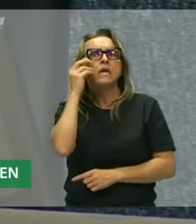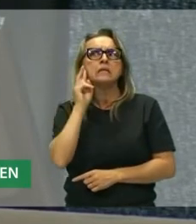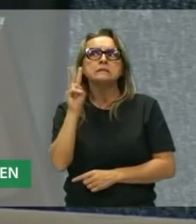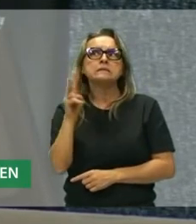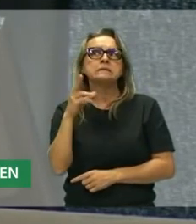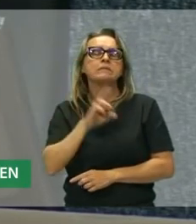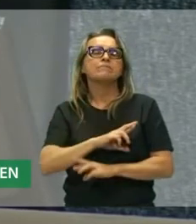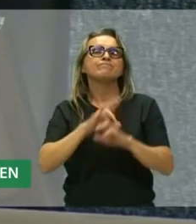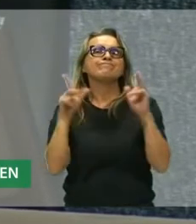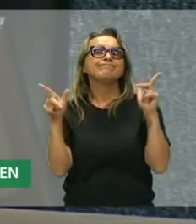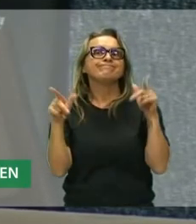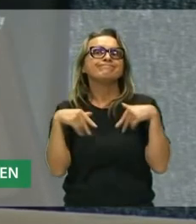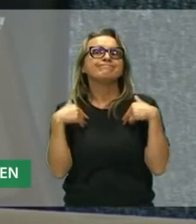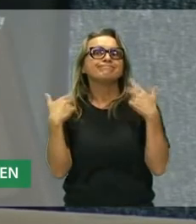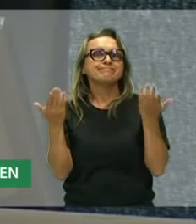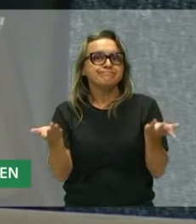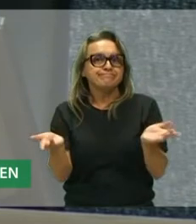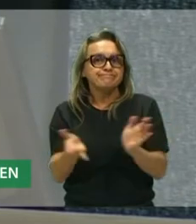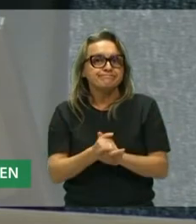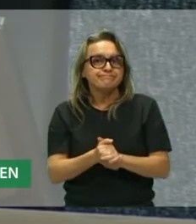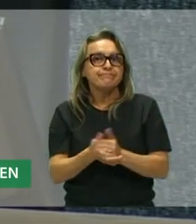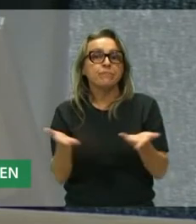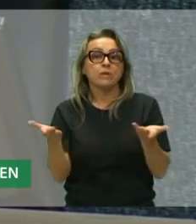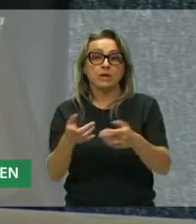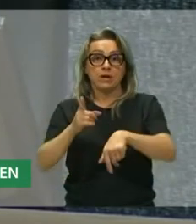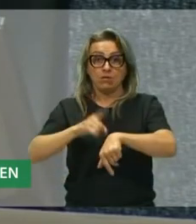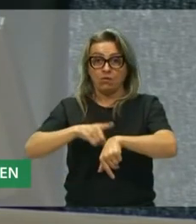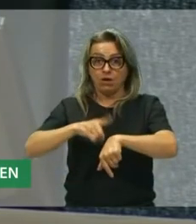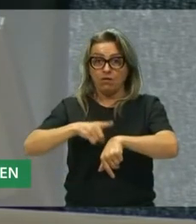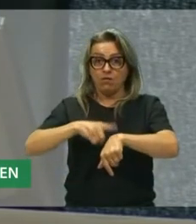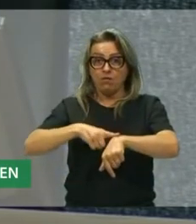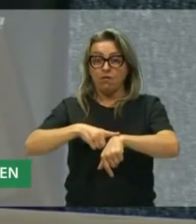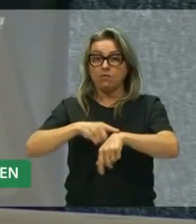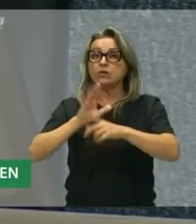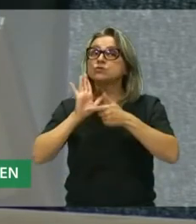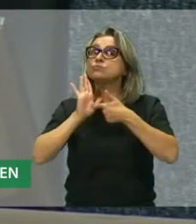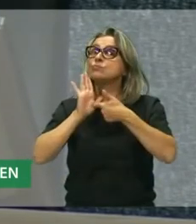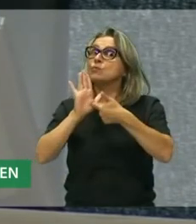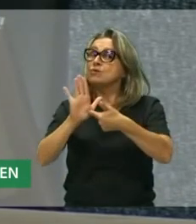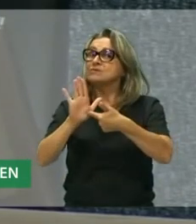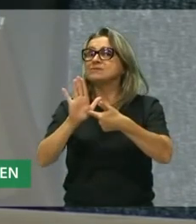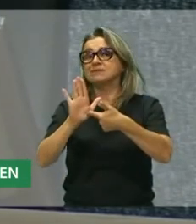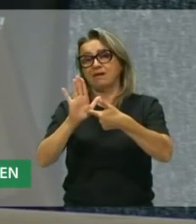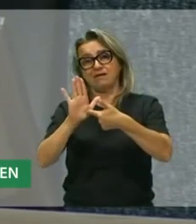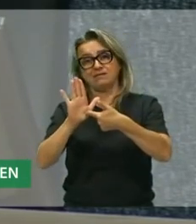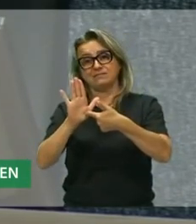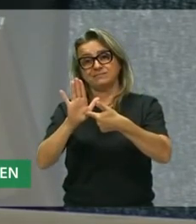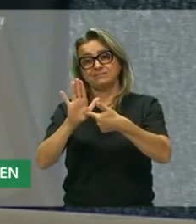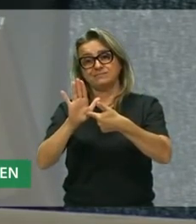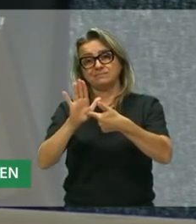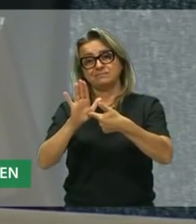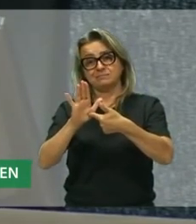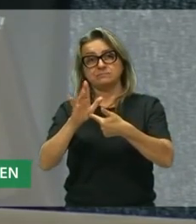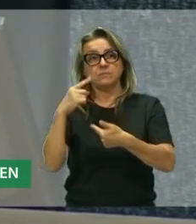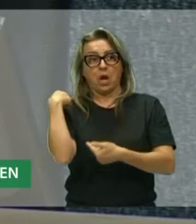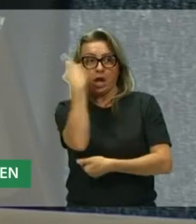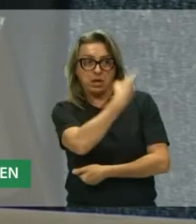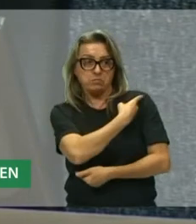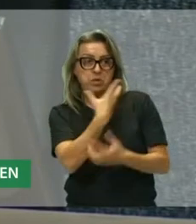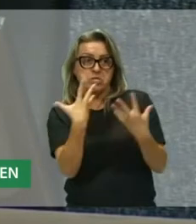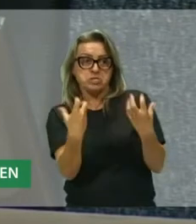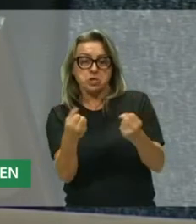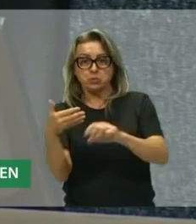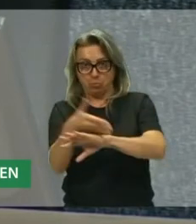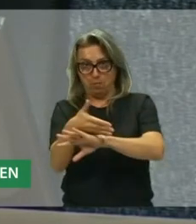acho que é hora, já que a irmã está se propondo a isso, nessa participação aqui, que eu acho de suma importância,